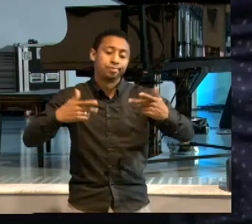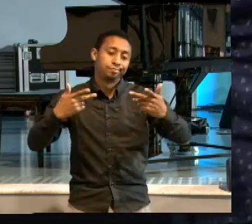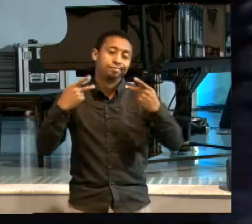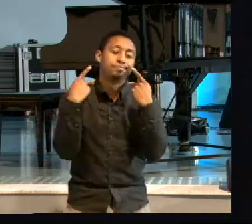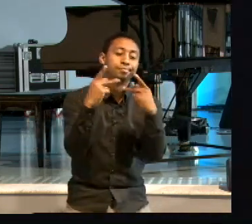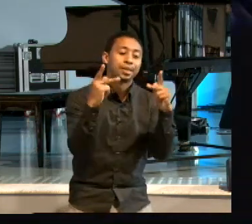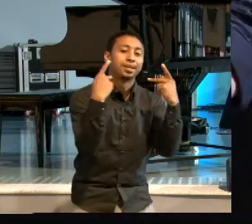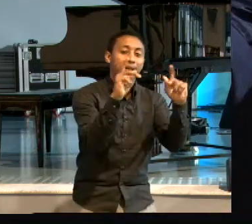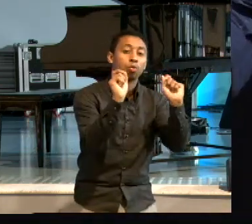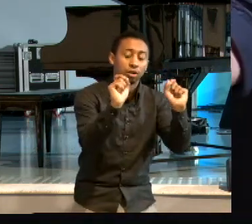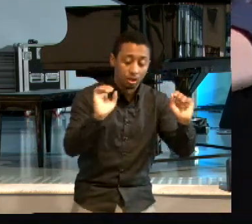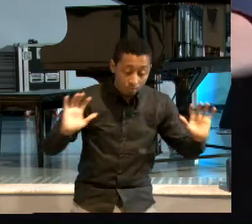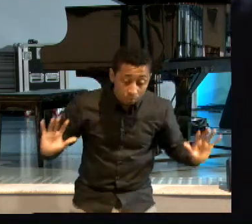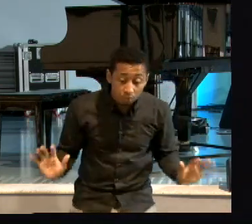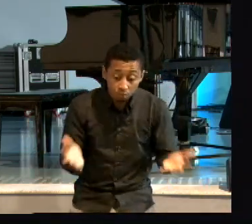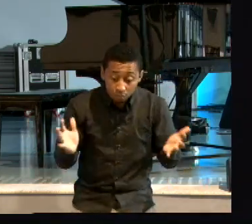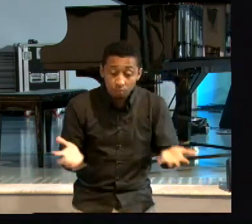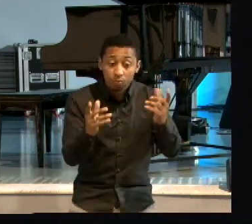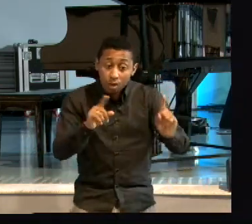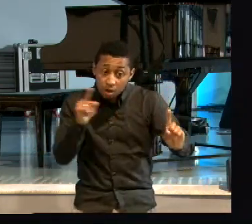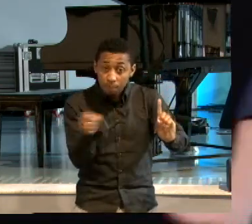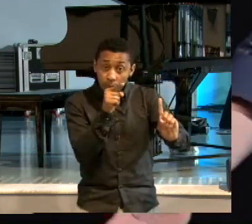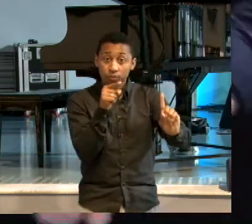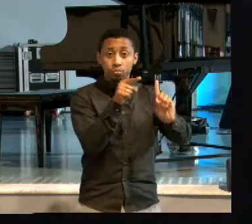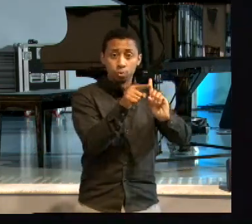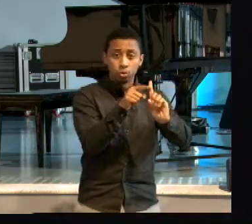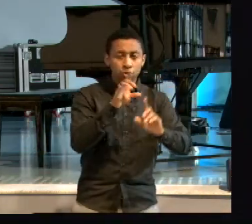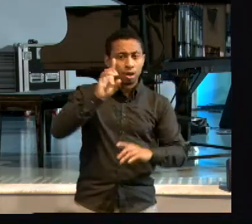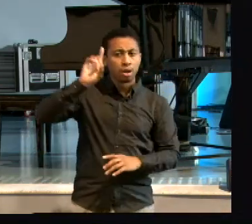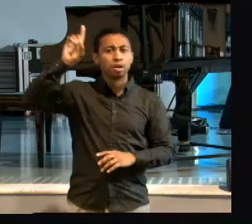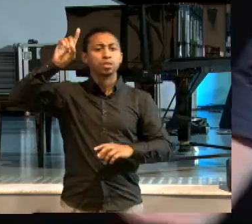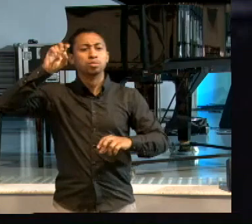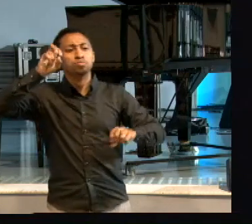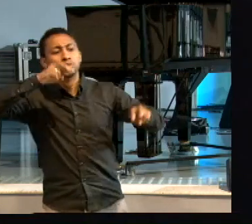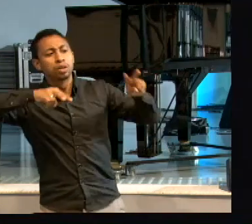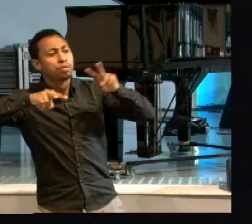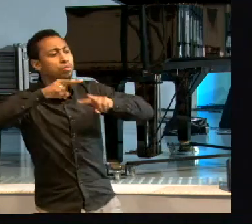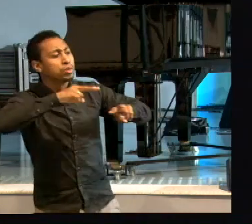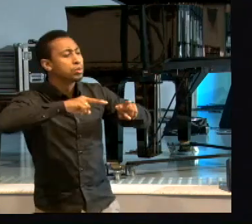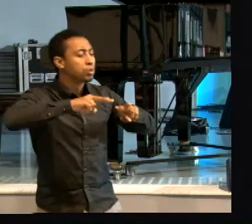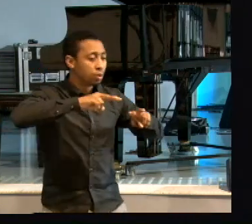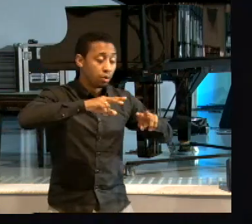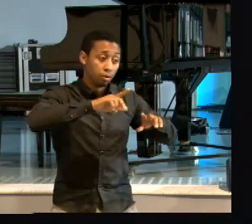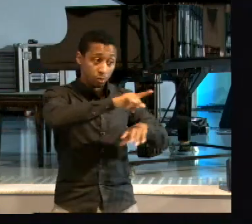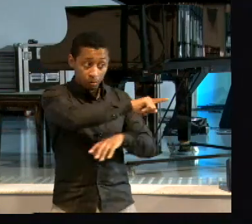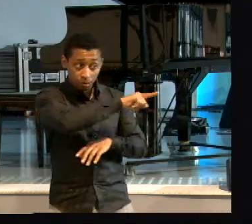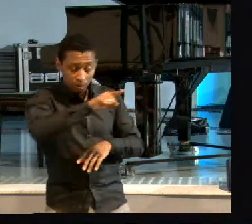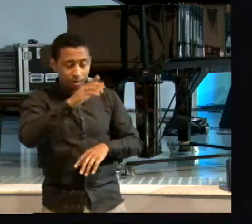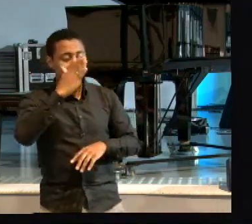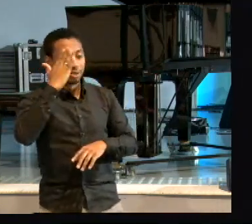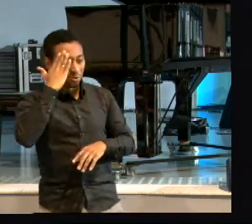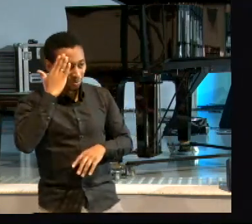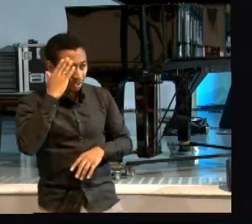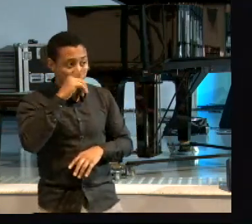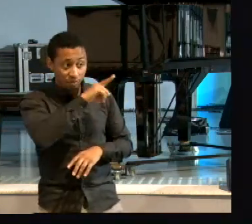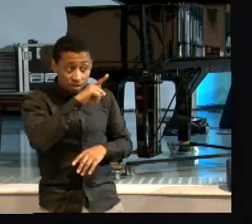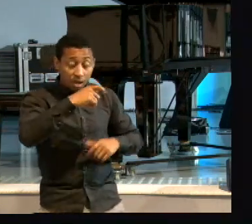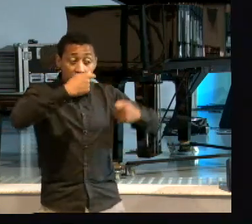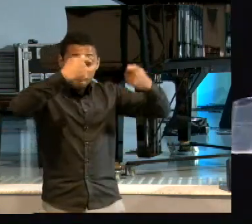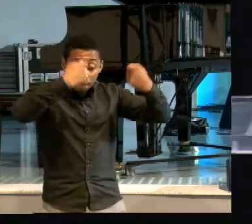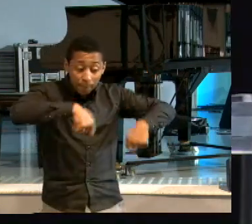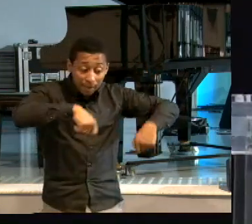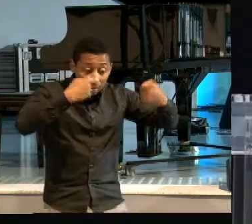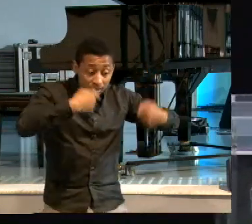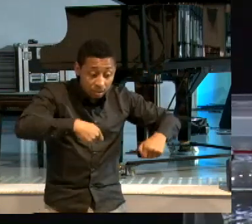o próprio Deus, tem algo em mente. Ele está olhando e dizendo: o que você precisa é esse pacote inteiro que eu estou dando. Quem recebe